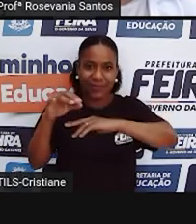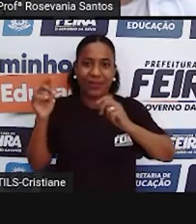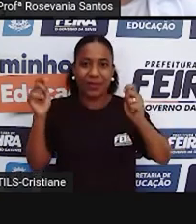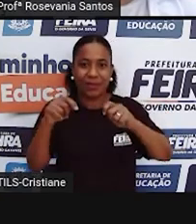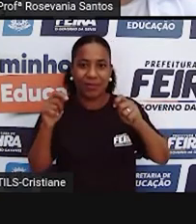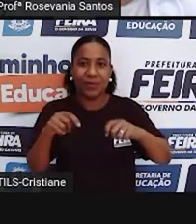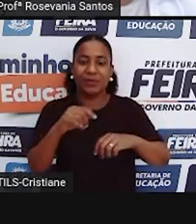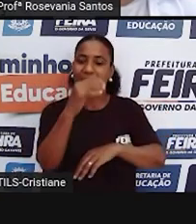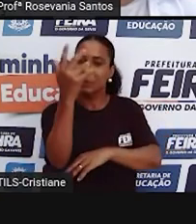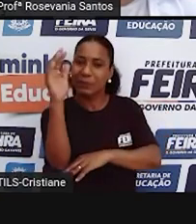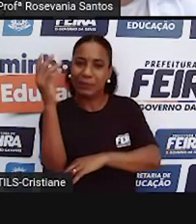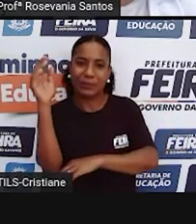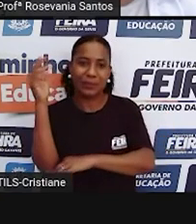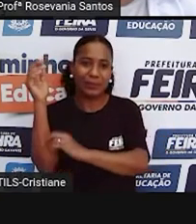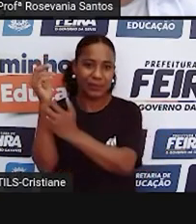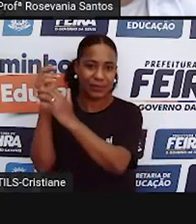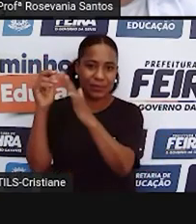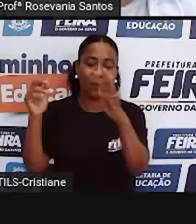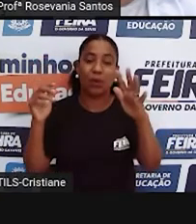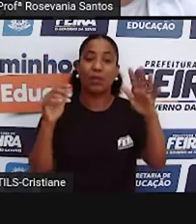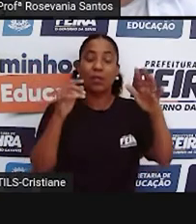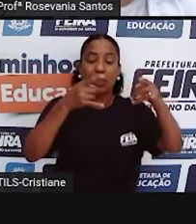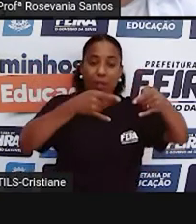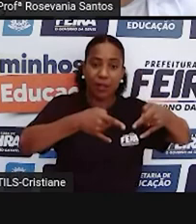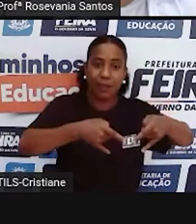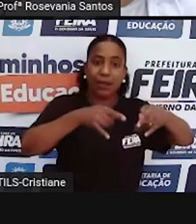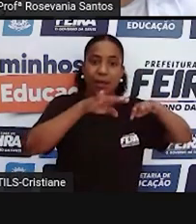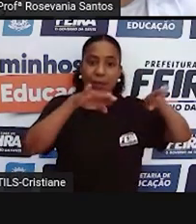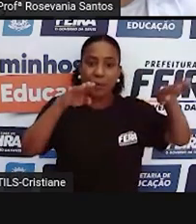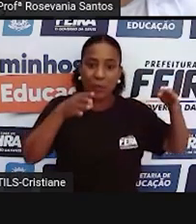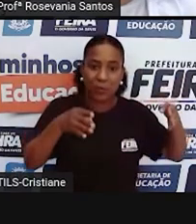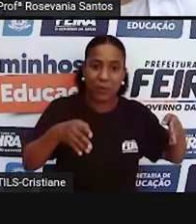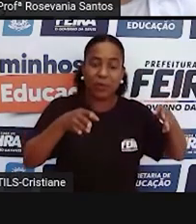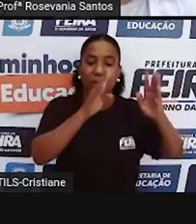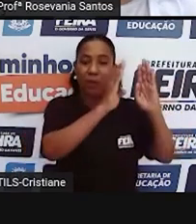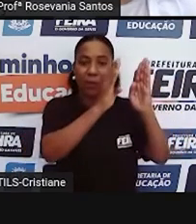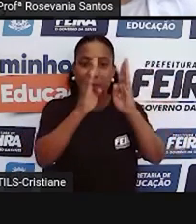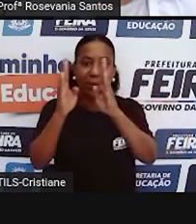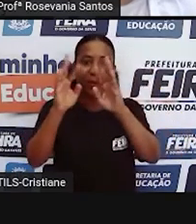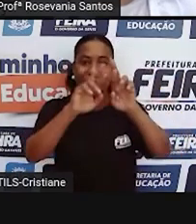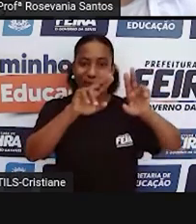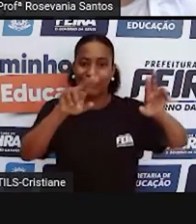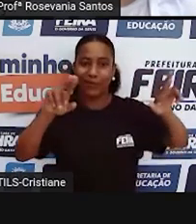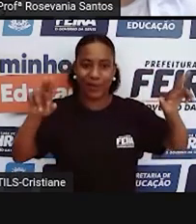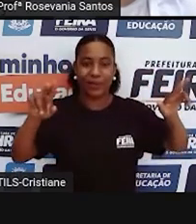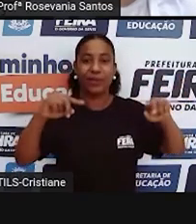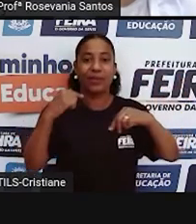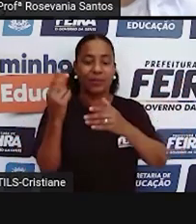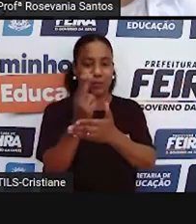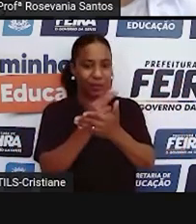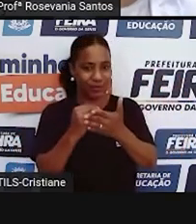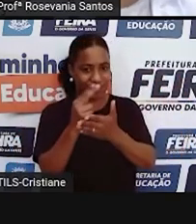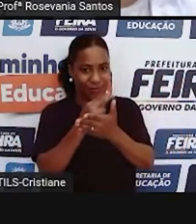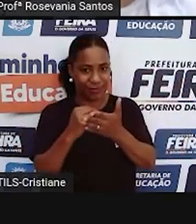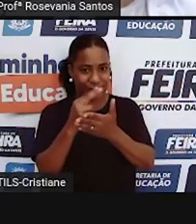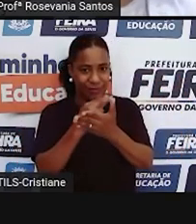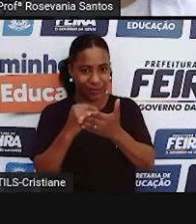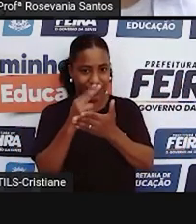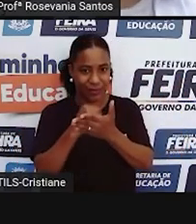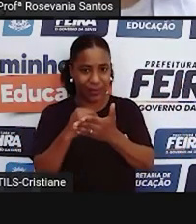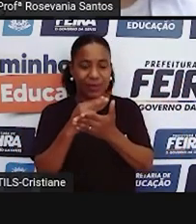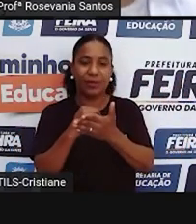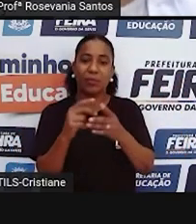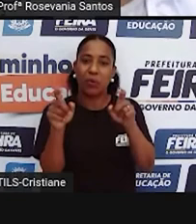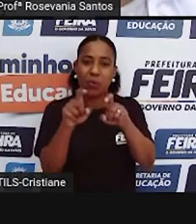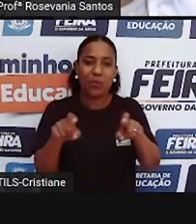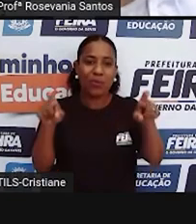as plantas, a disposição dos móveis. Ele faz primeiro esse desenho aí e depois acaba colorindo. Claro que hoje usa assim, né, o